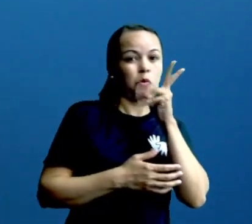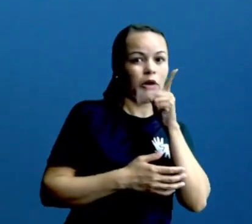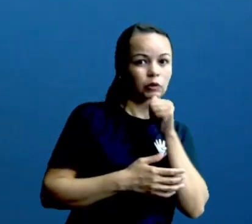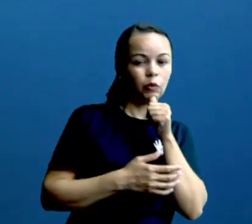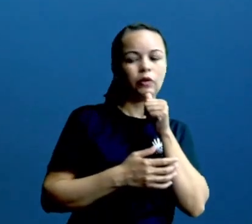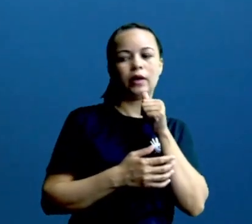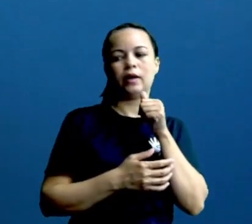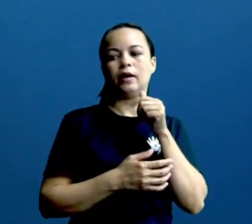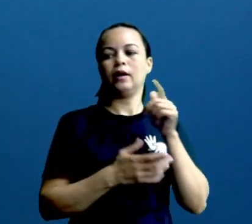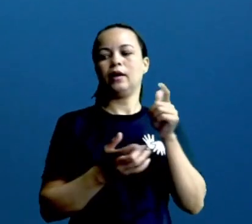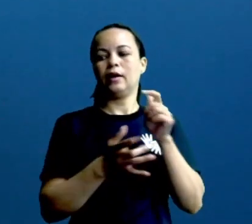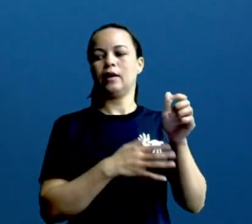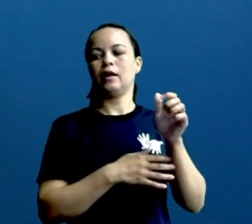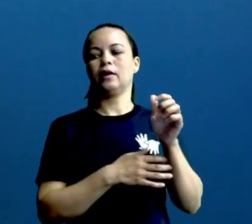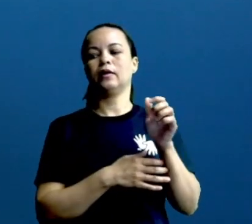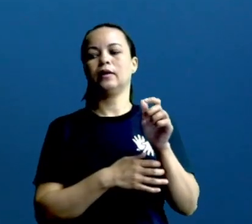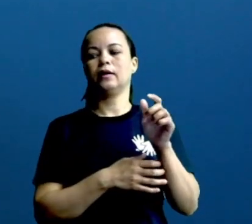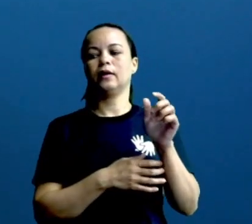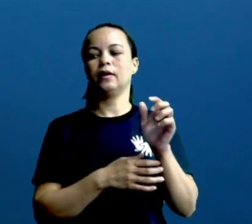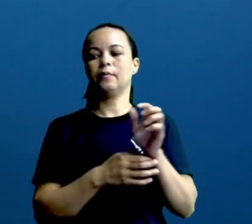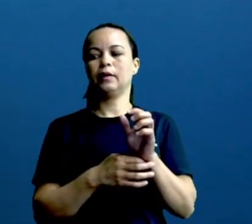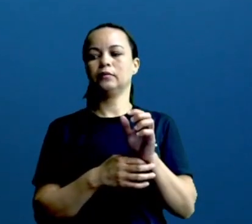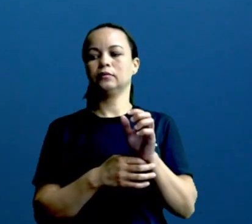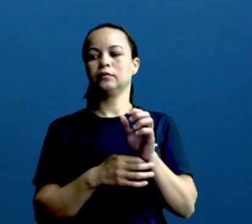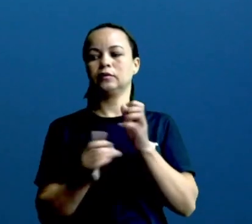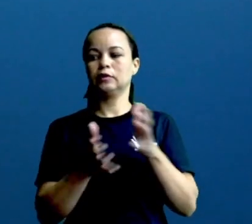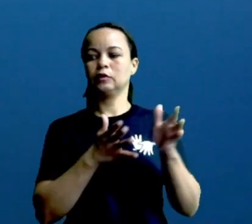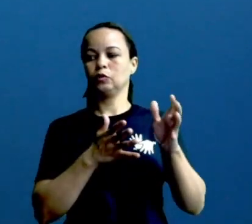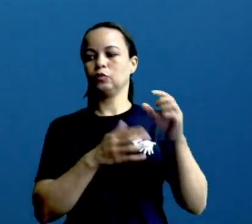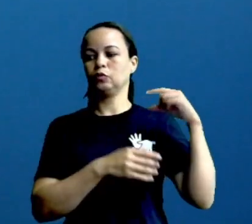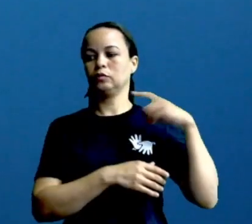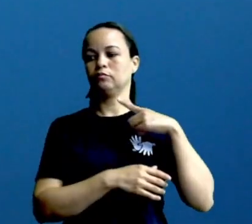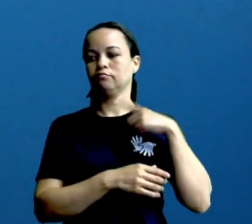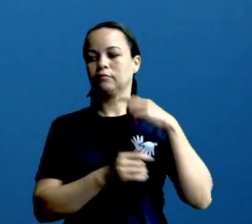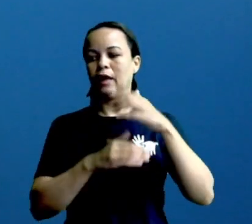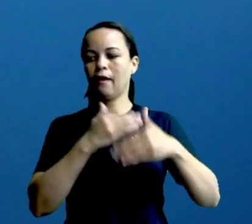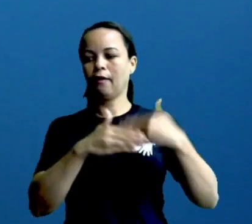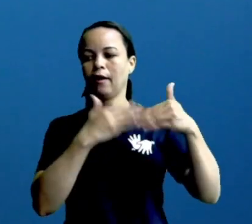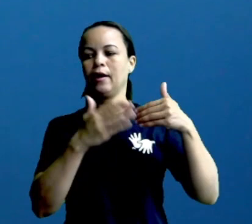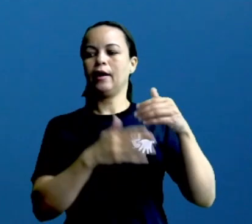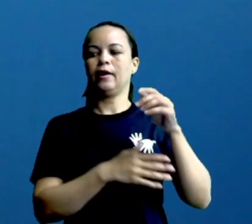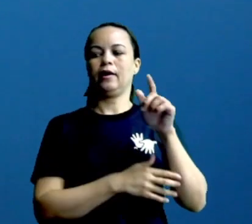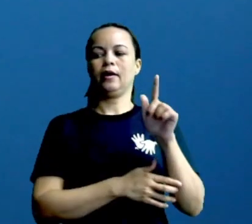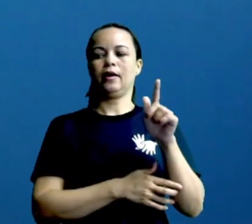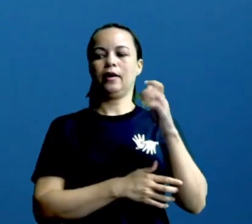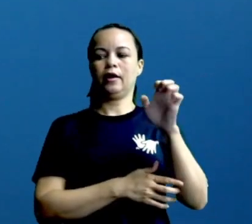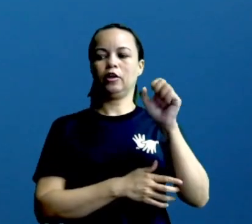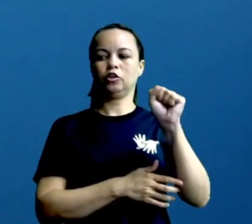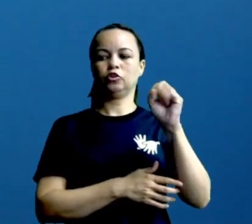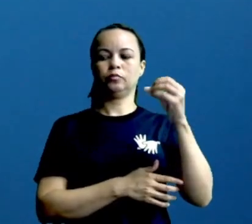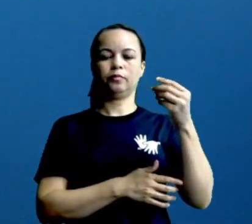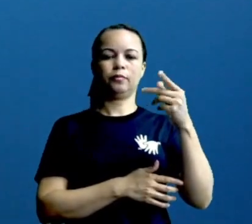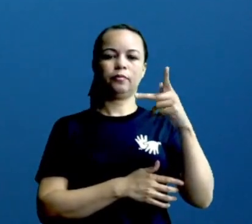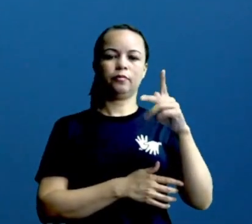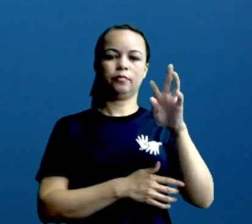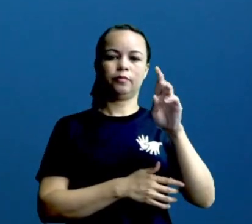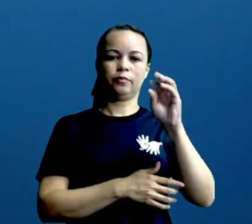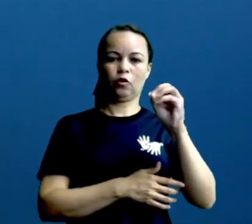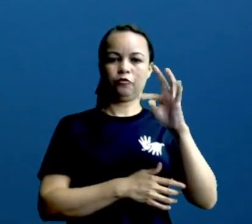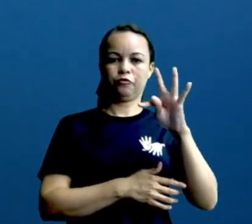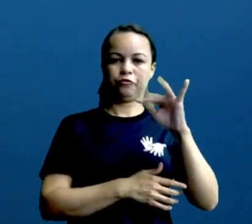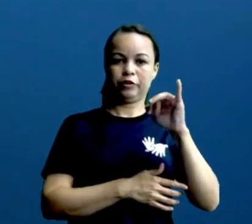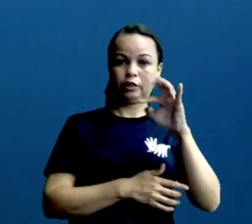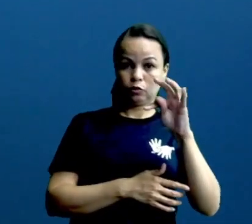duradoura, esporofítica. A fase diploide. Aqui eu tenho justamente o chamado gametófito feminino